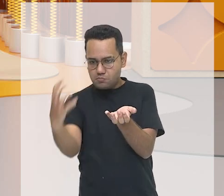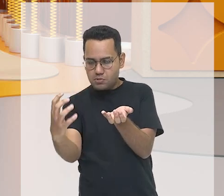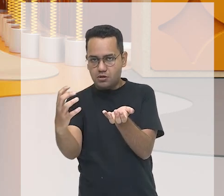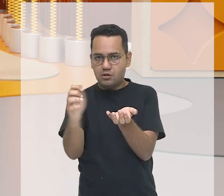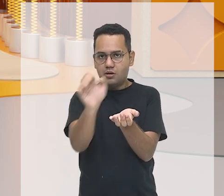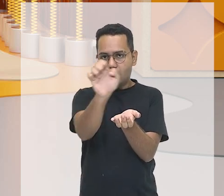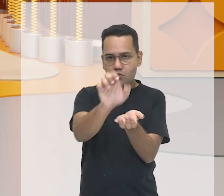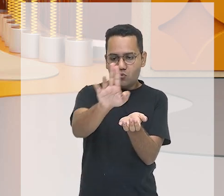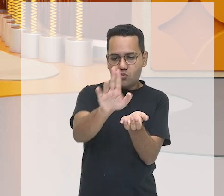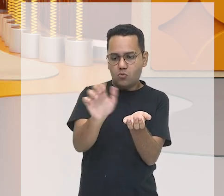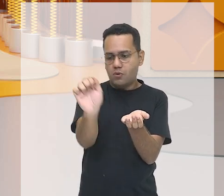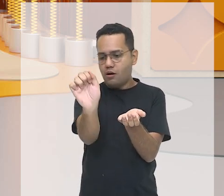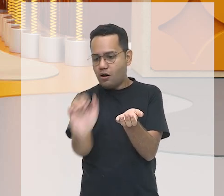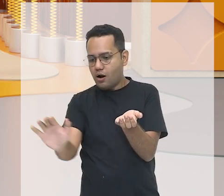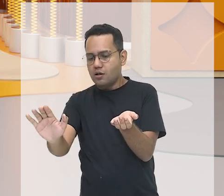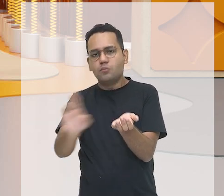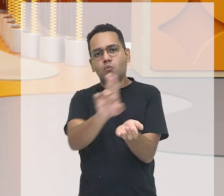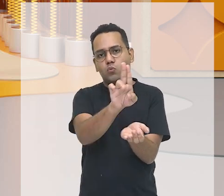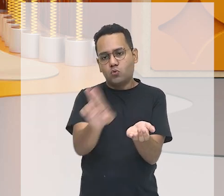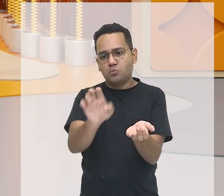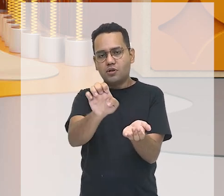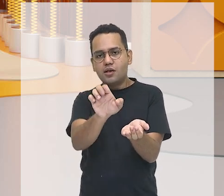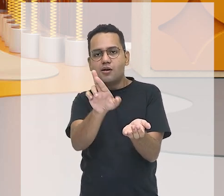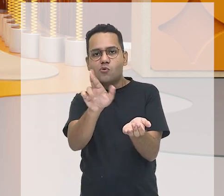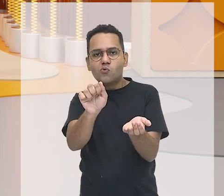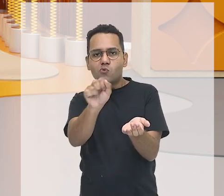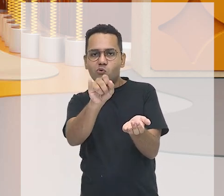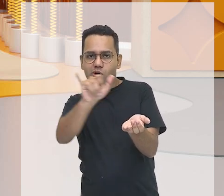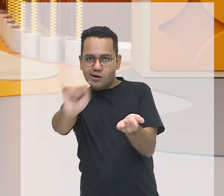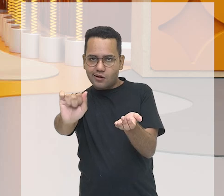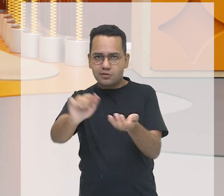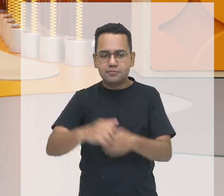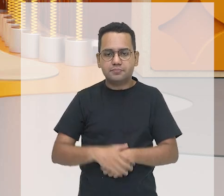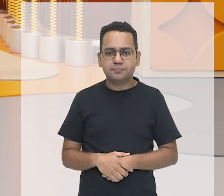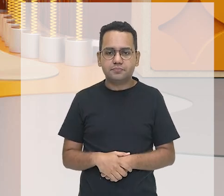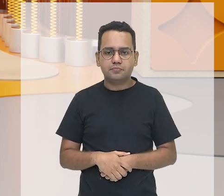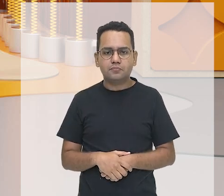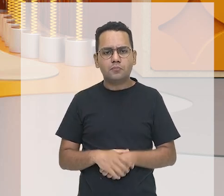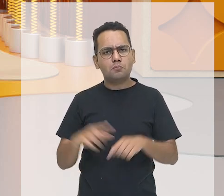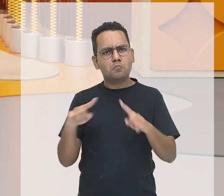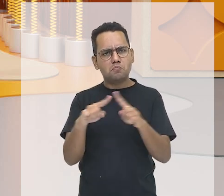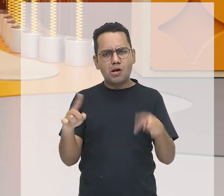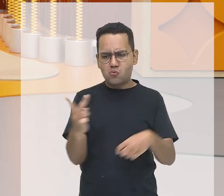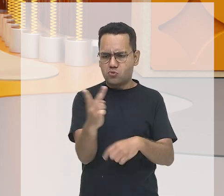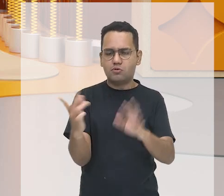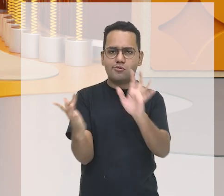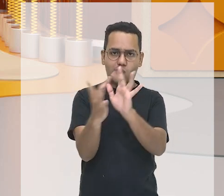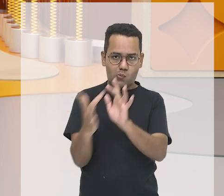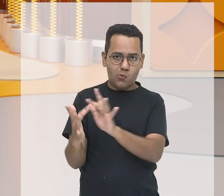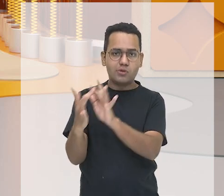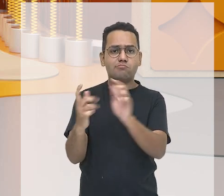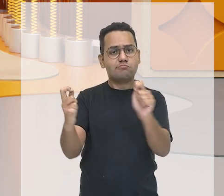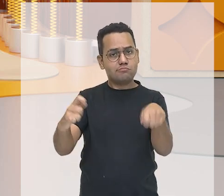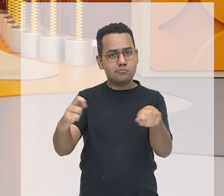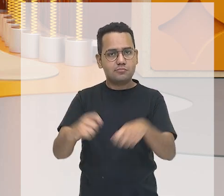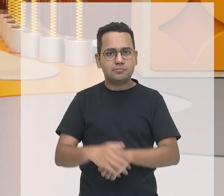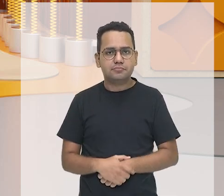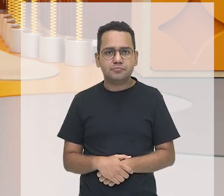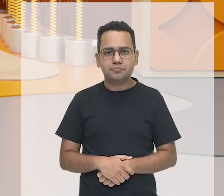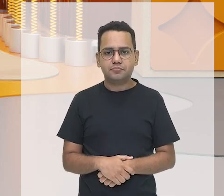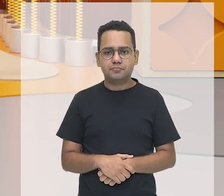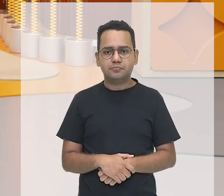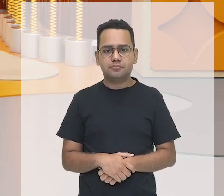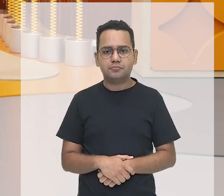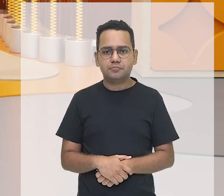Eurásia surgindo. Então, a gente observa que vai existir comunicações entre esses países, vai ocorrer